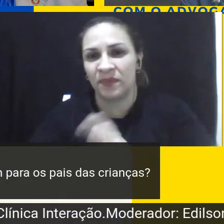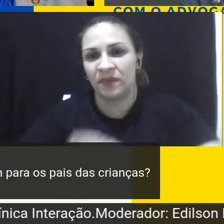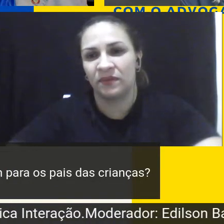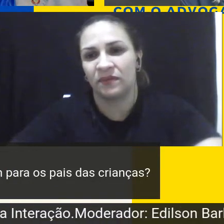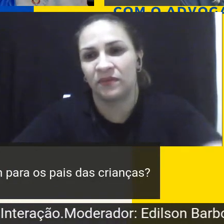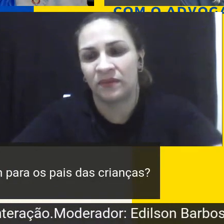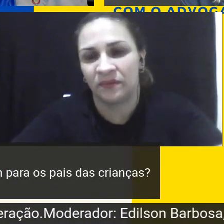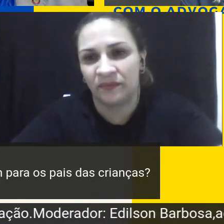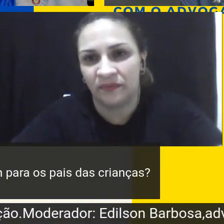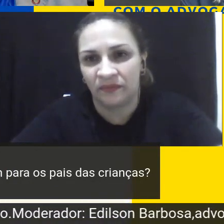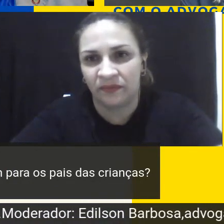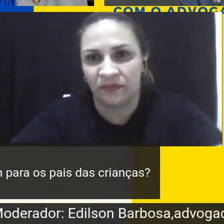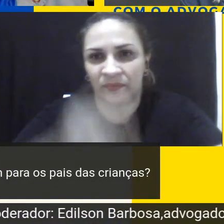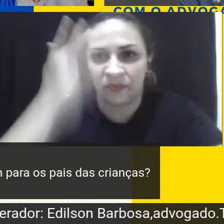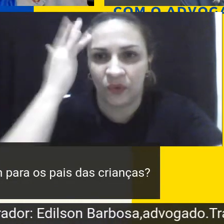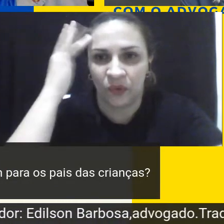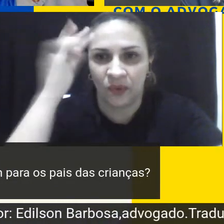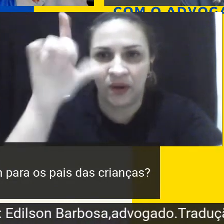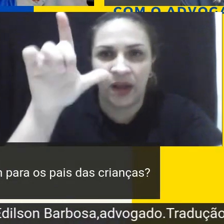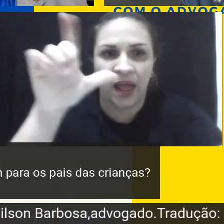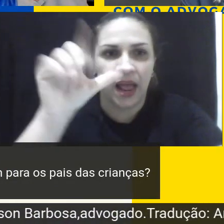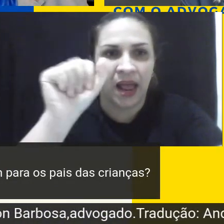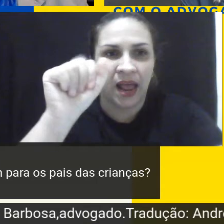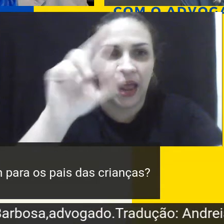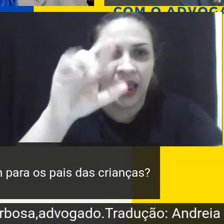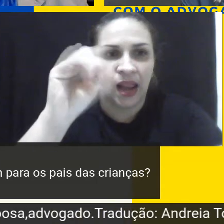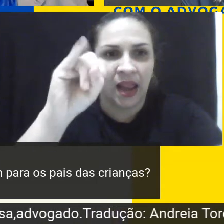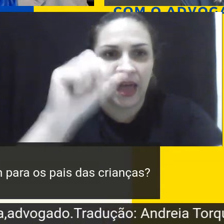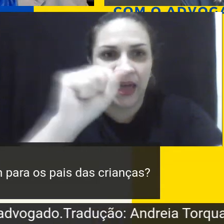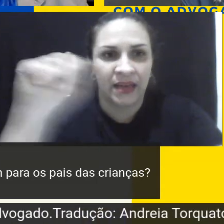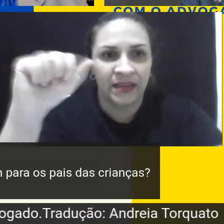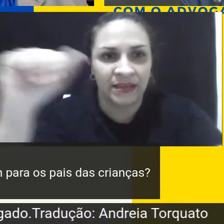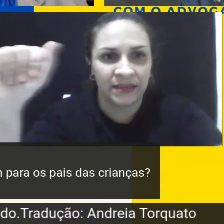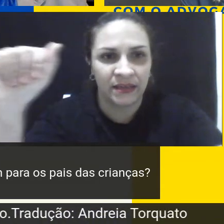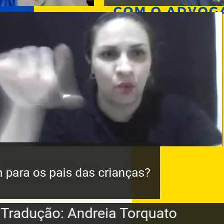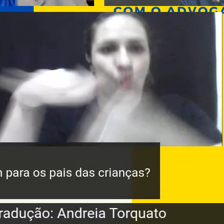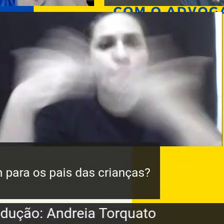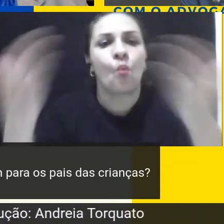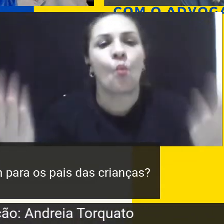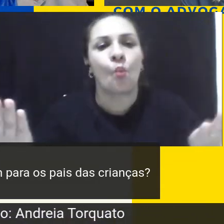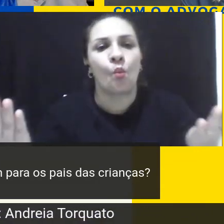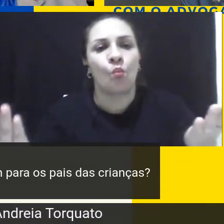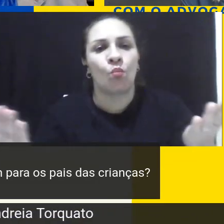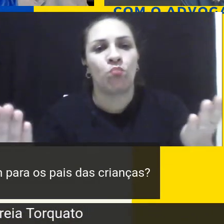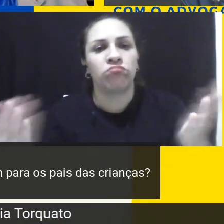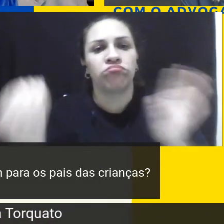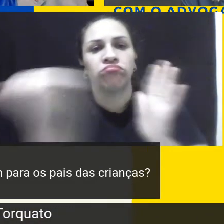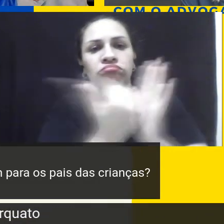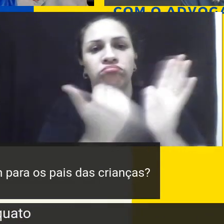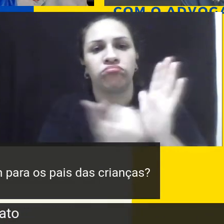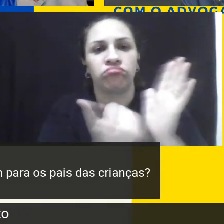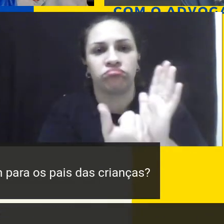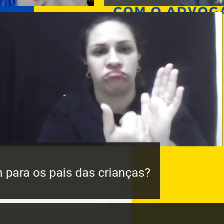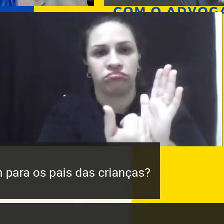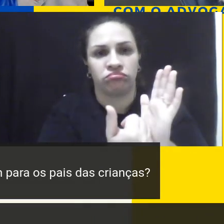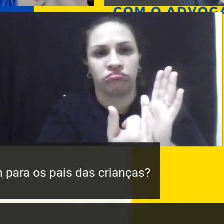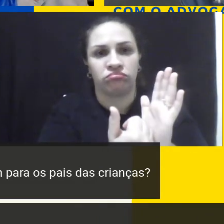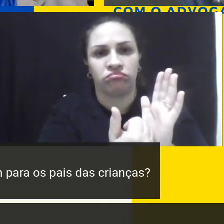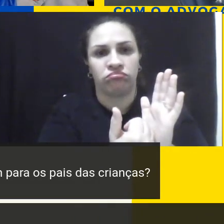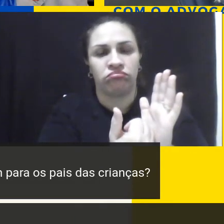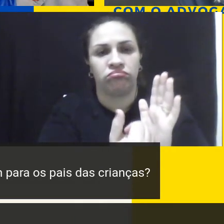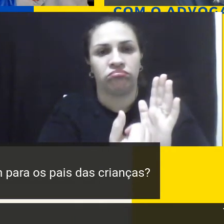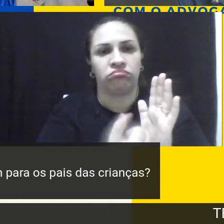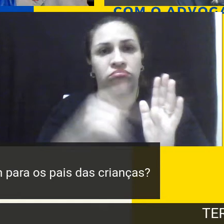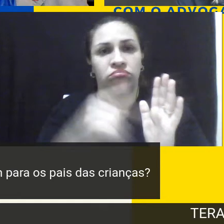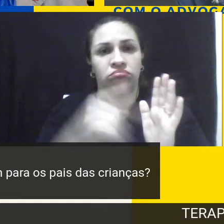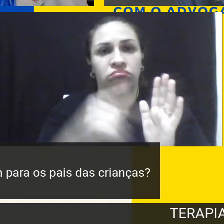Essa dúvida aqui da Larissa Soares Furtado. Qual projeto a clínica tem para os pais das crianças? Você até